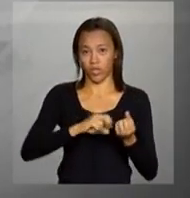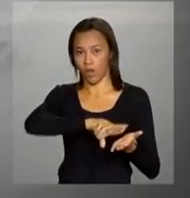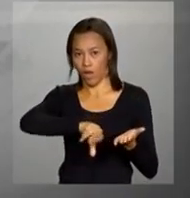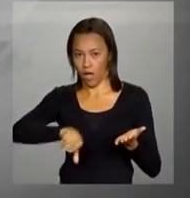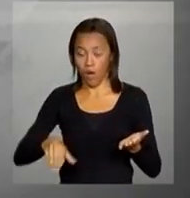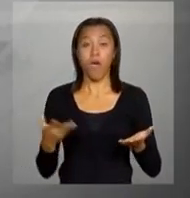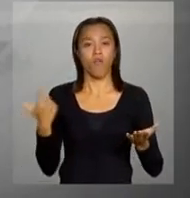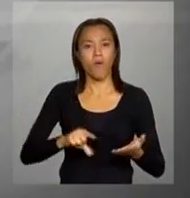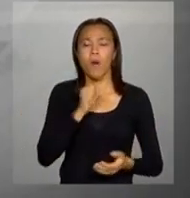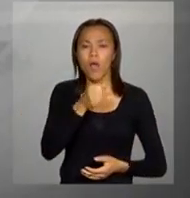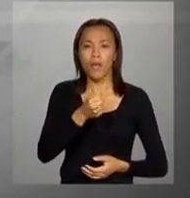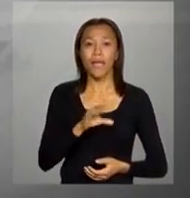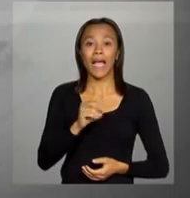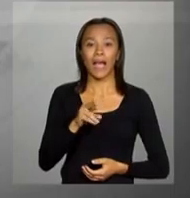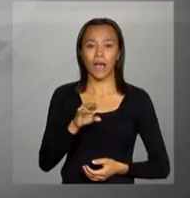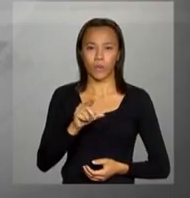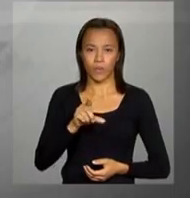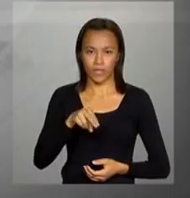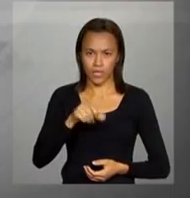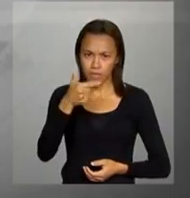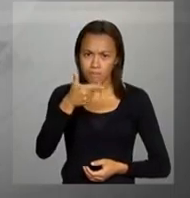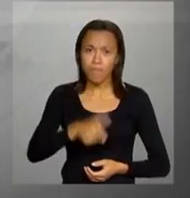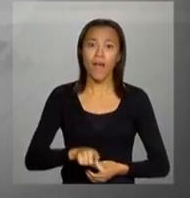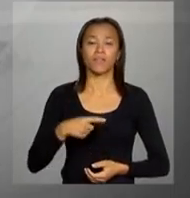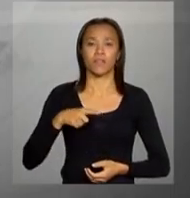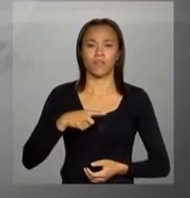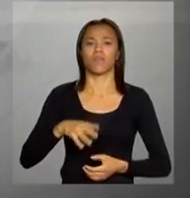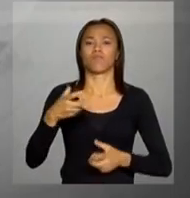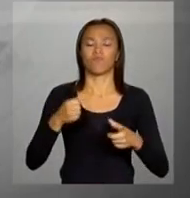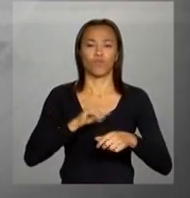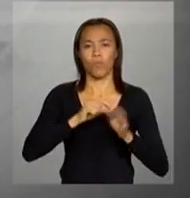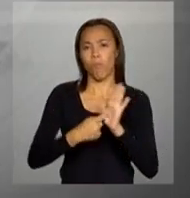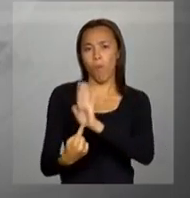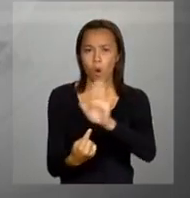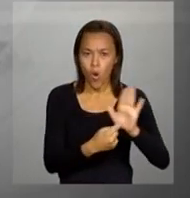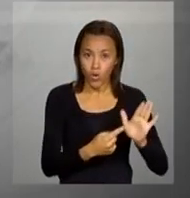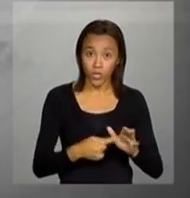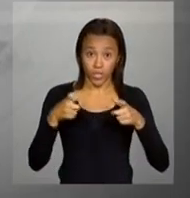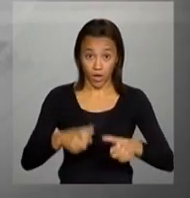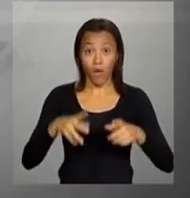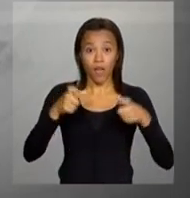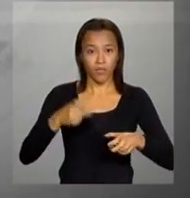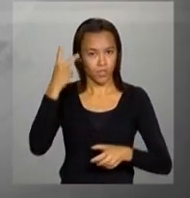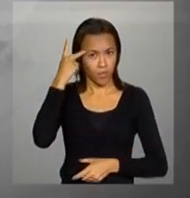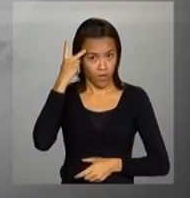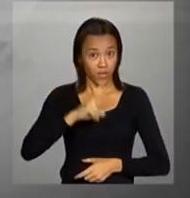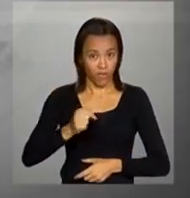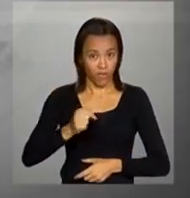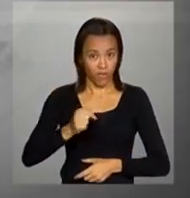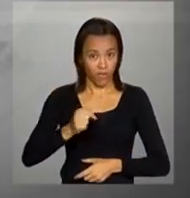a conversar com a repórter Carolina Monteiro, que está no pavilhão de exposições do AMB, onde a exposição permanece até o dia 4